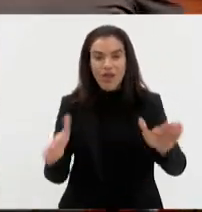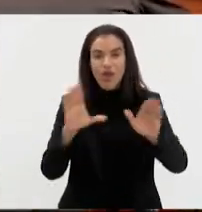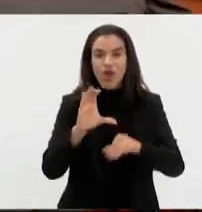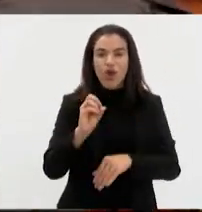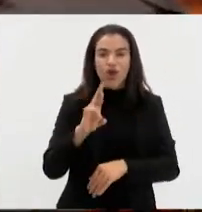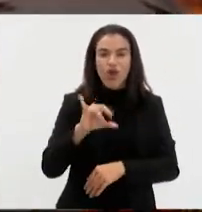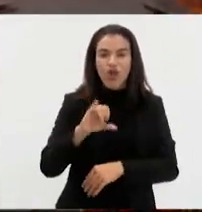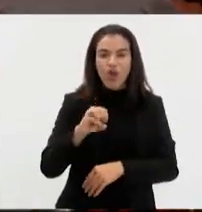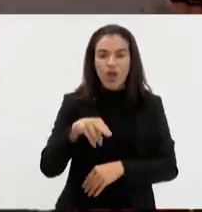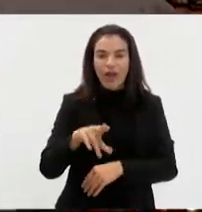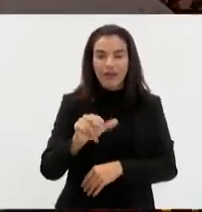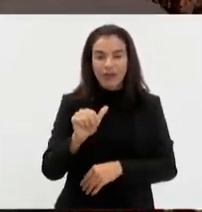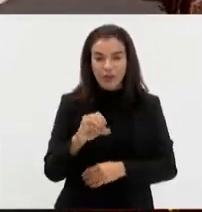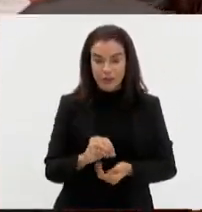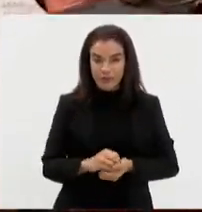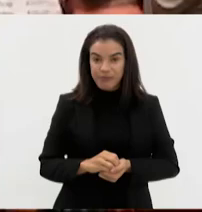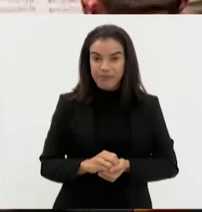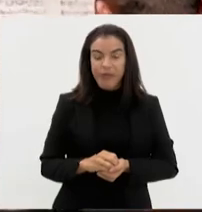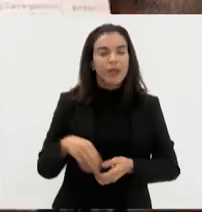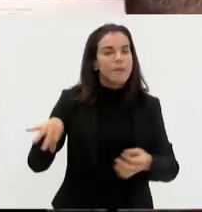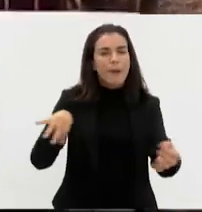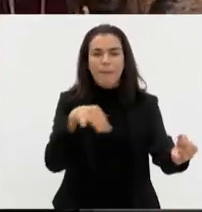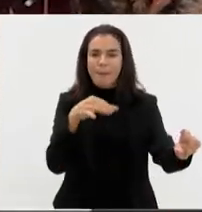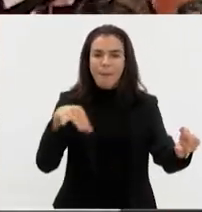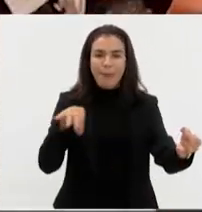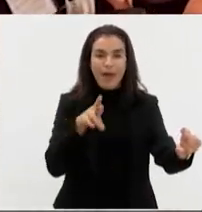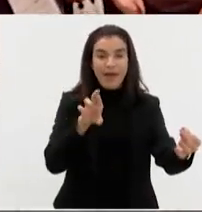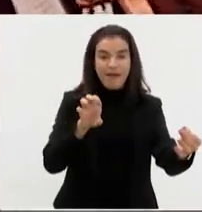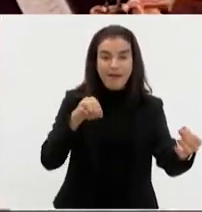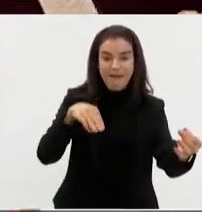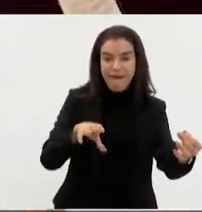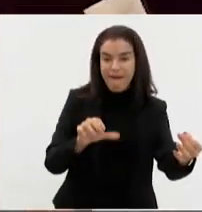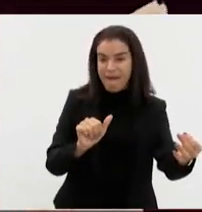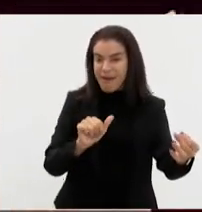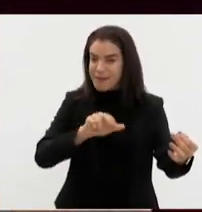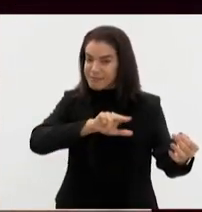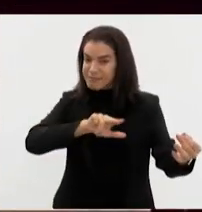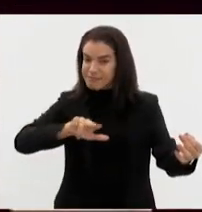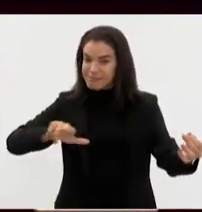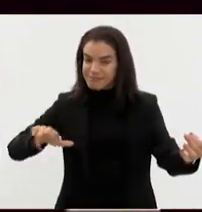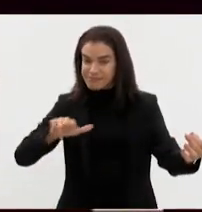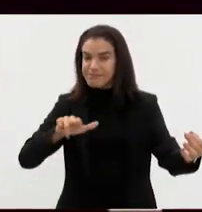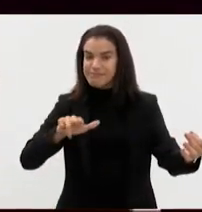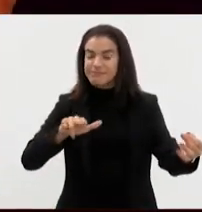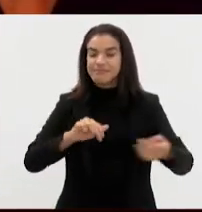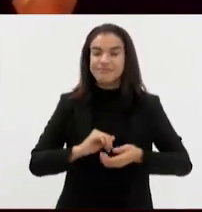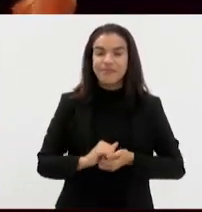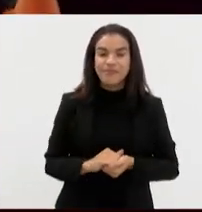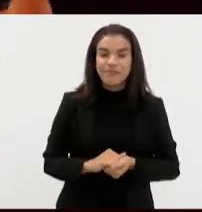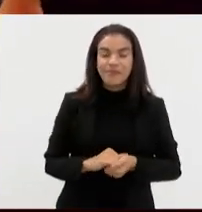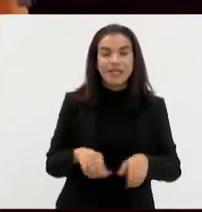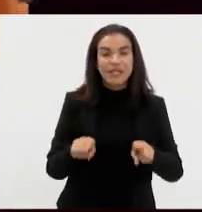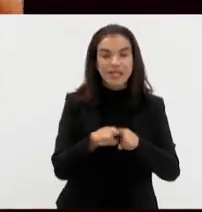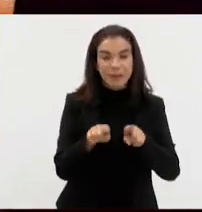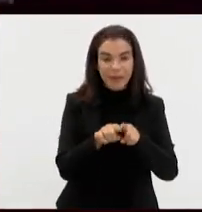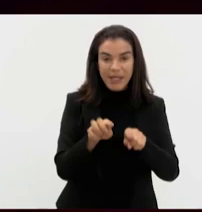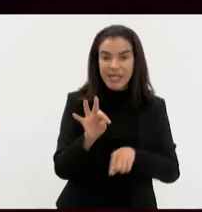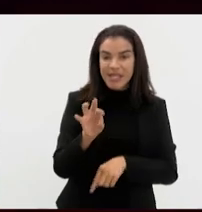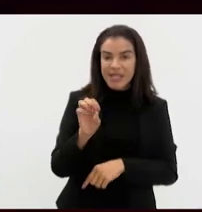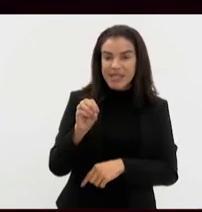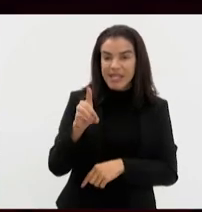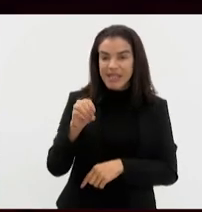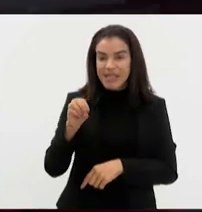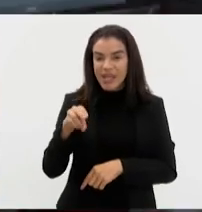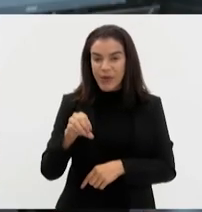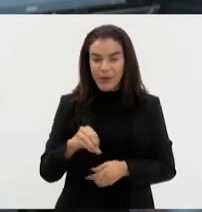de Beethoven, o concerto para violino em ré maior, Opus 77, de Brahms, e Te Deum, de Anton